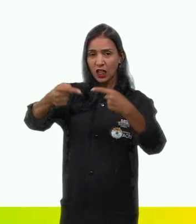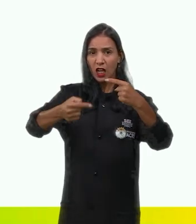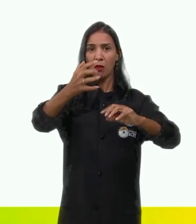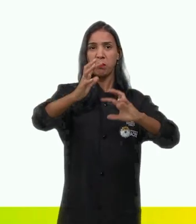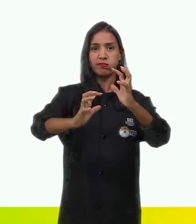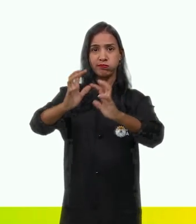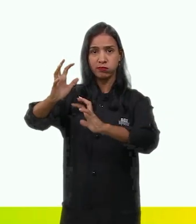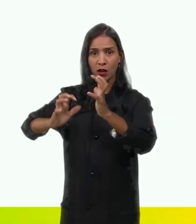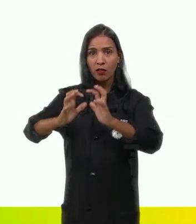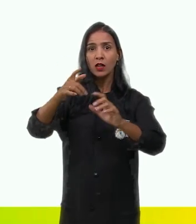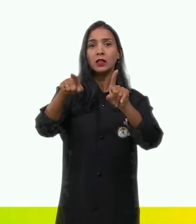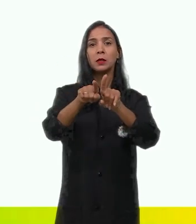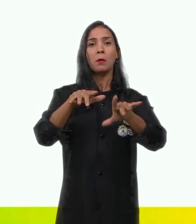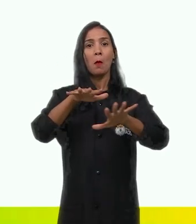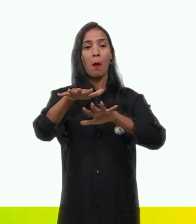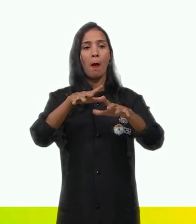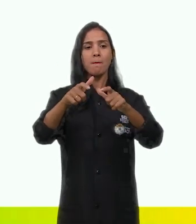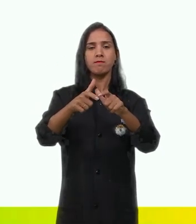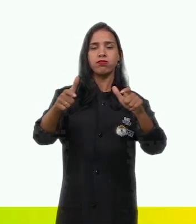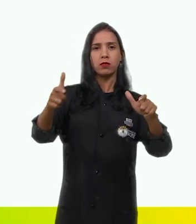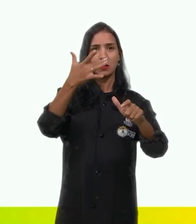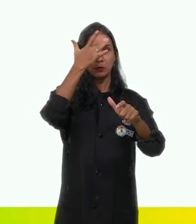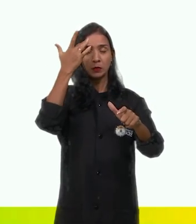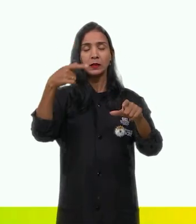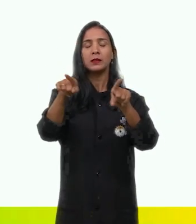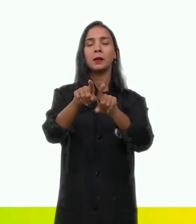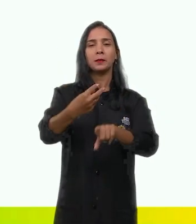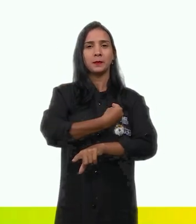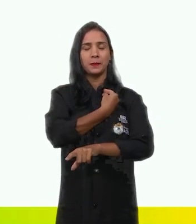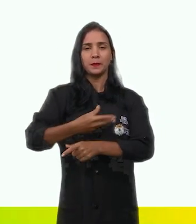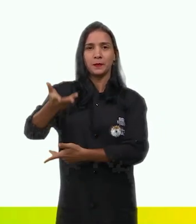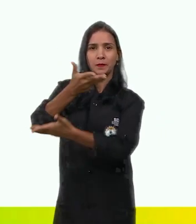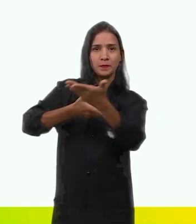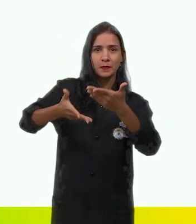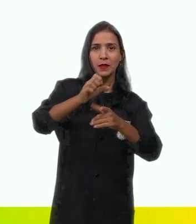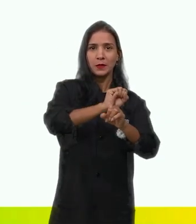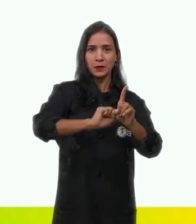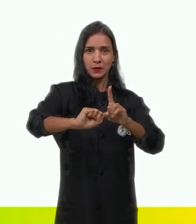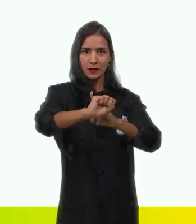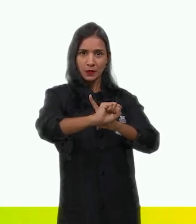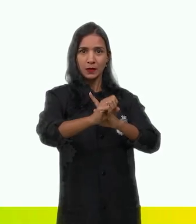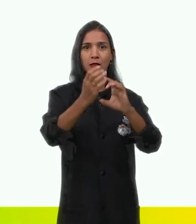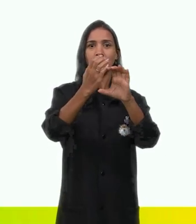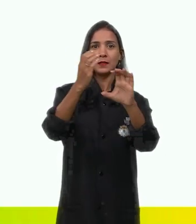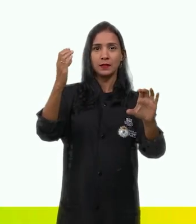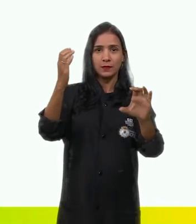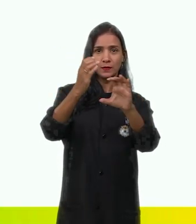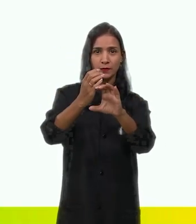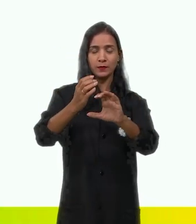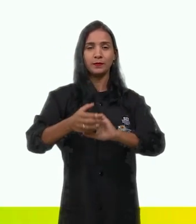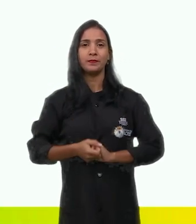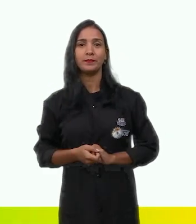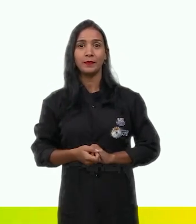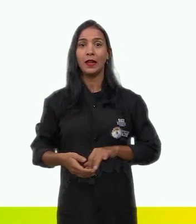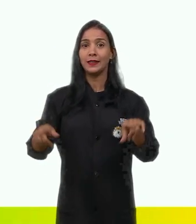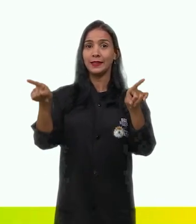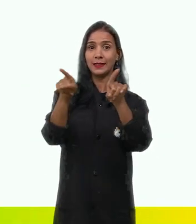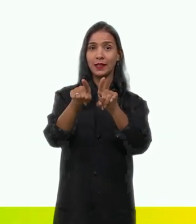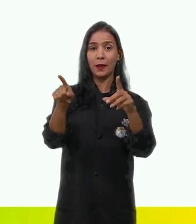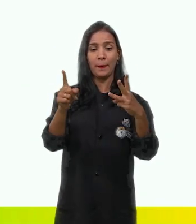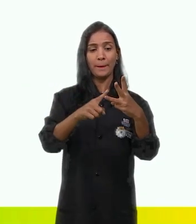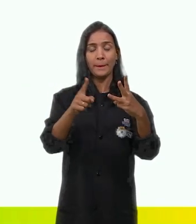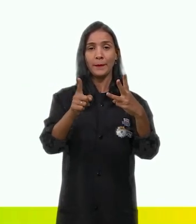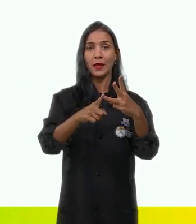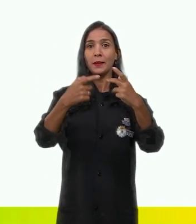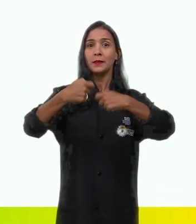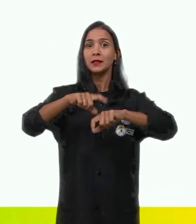ampla participação da sociedade civil. Também há necessidade, numa revolução política, de uma